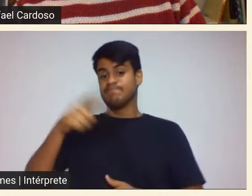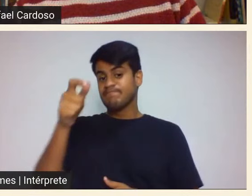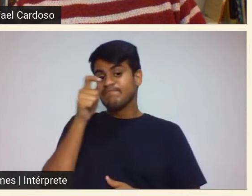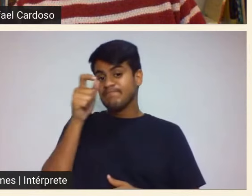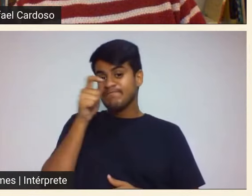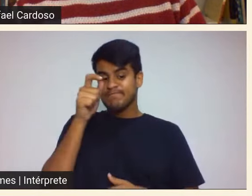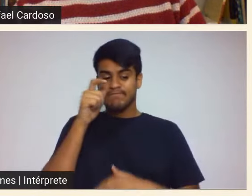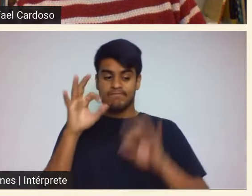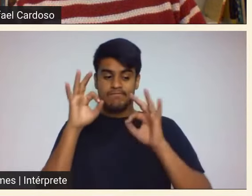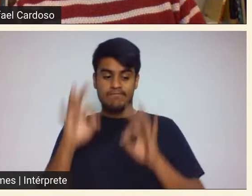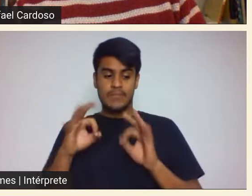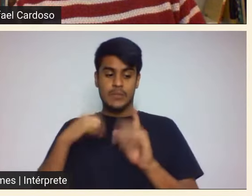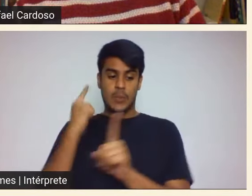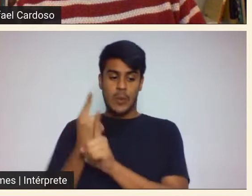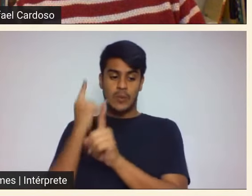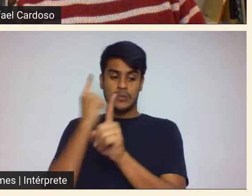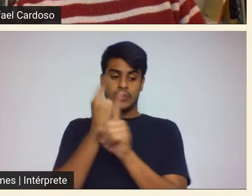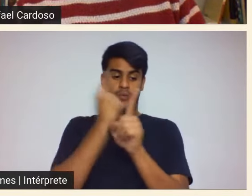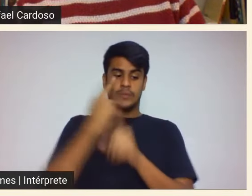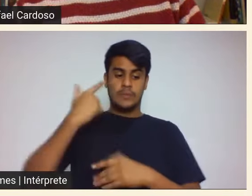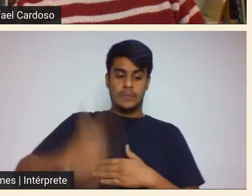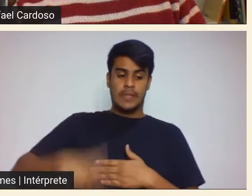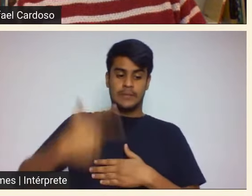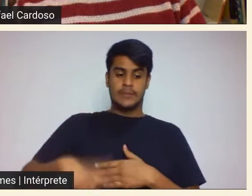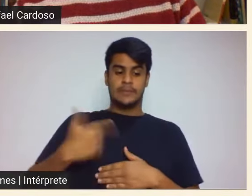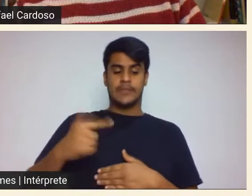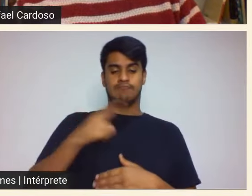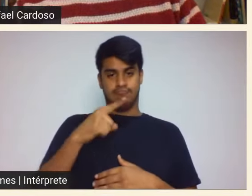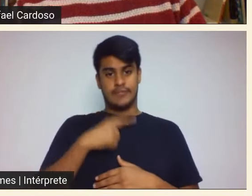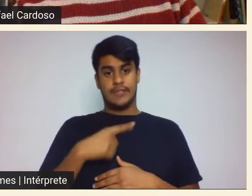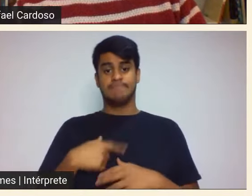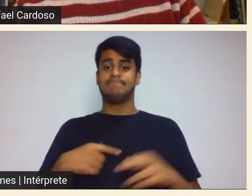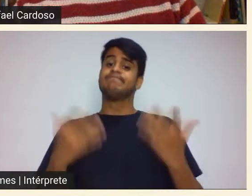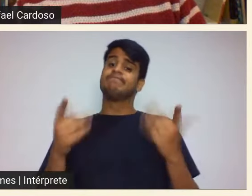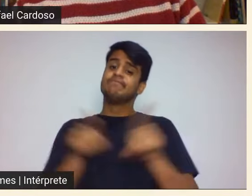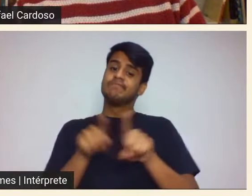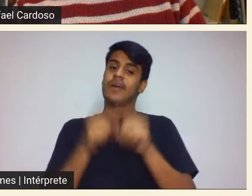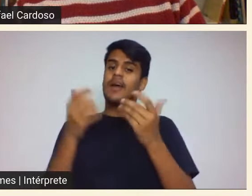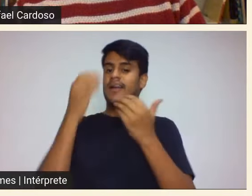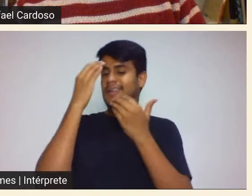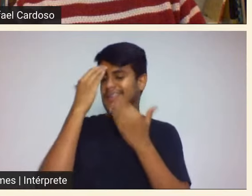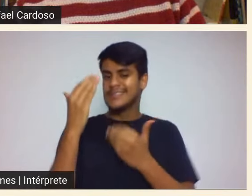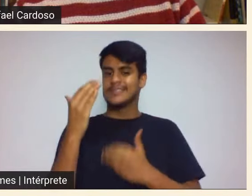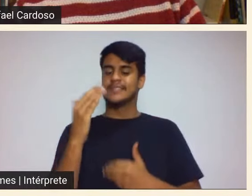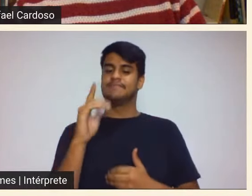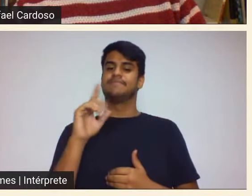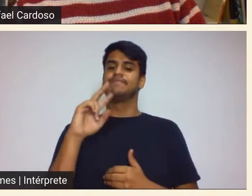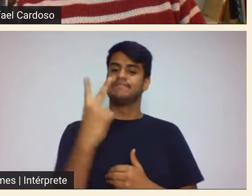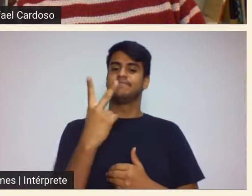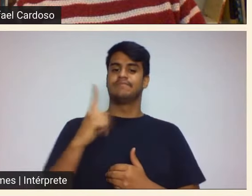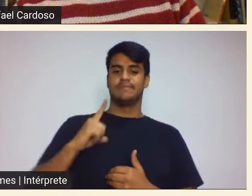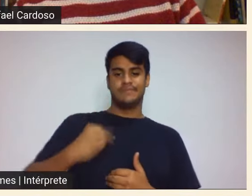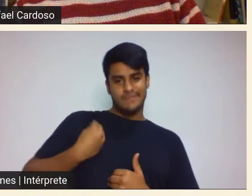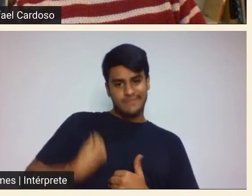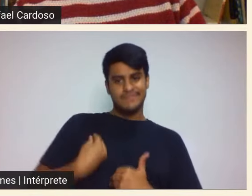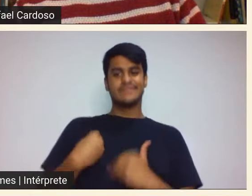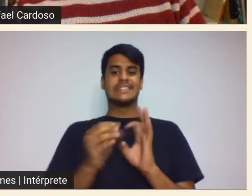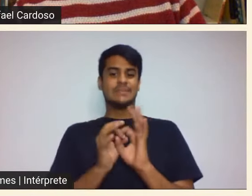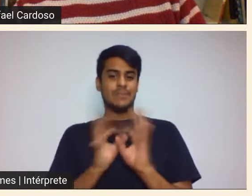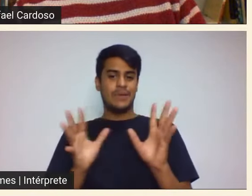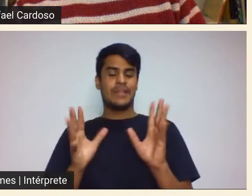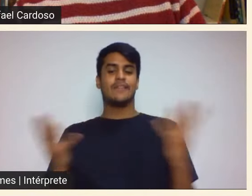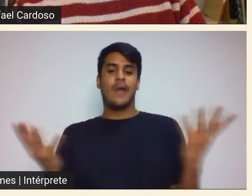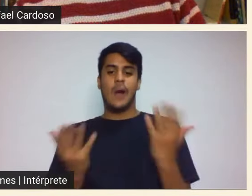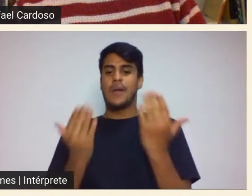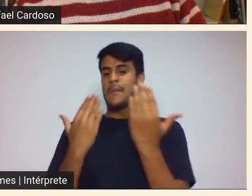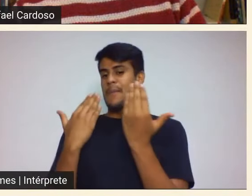demais encontros também desse grande ciclo. Gostaria muito de agradecer a presença de vocês, a disponibilidade para esse